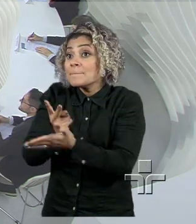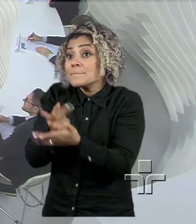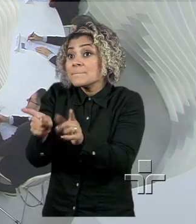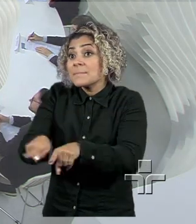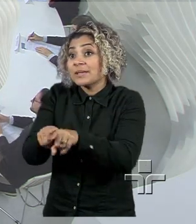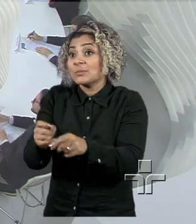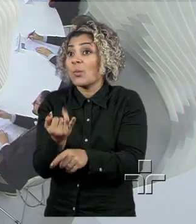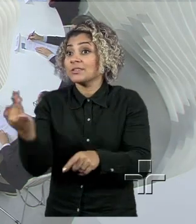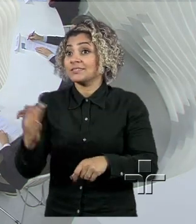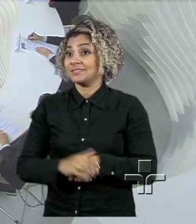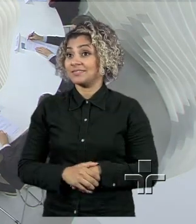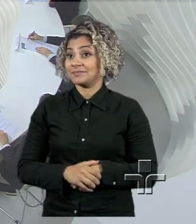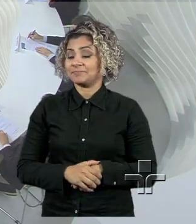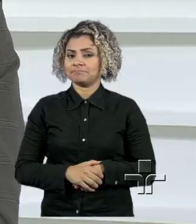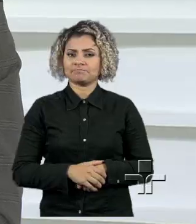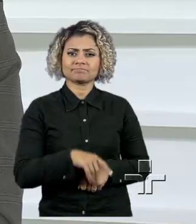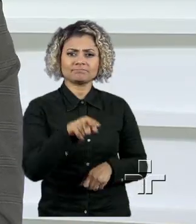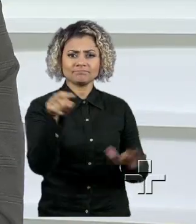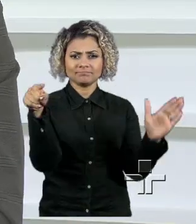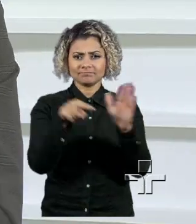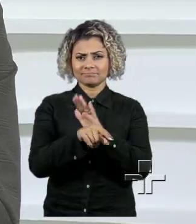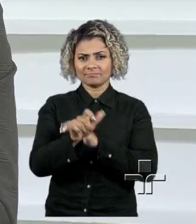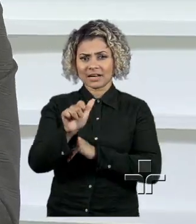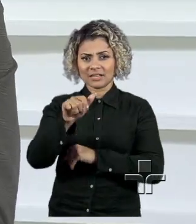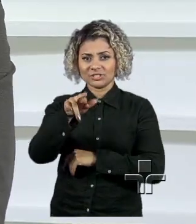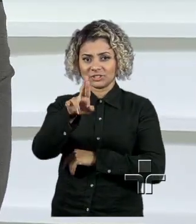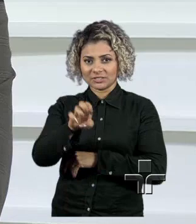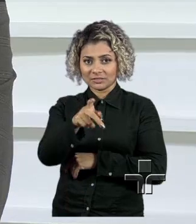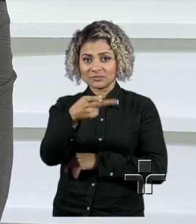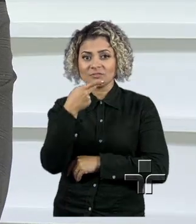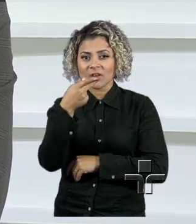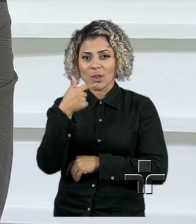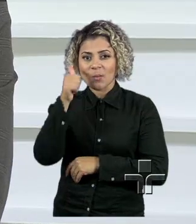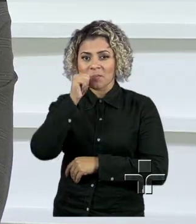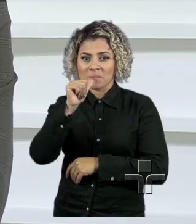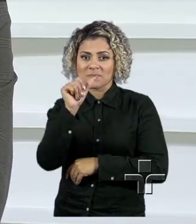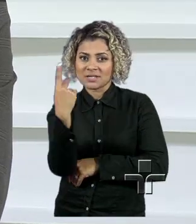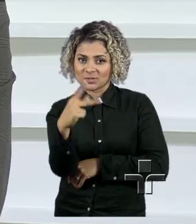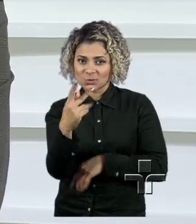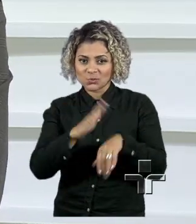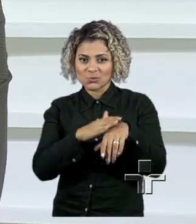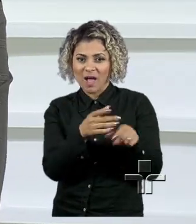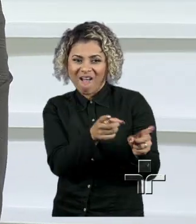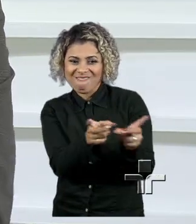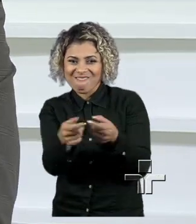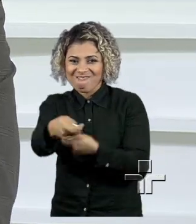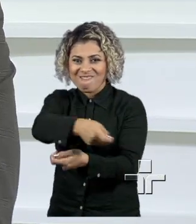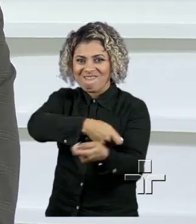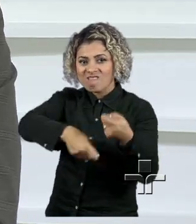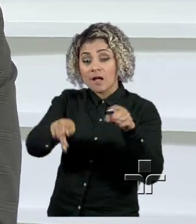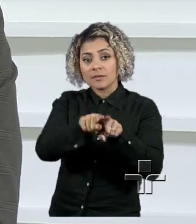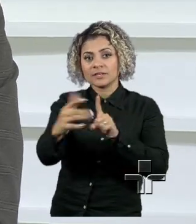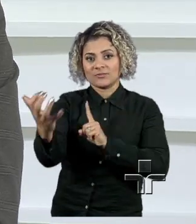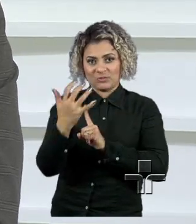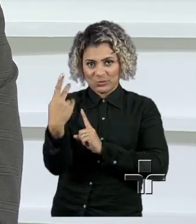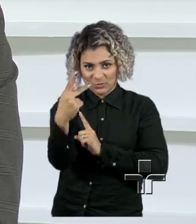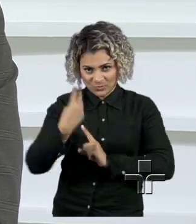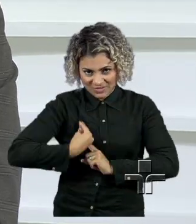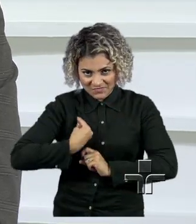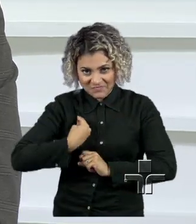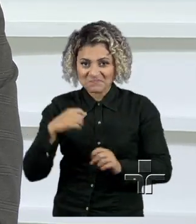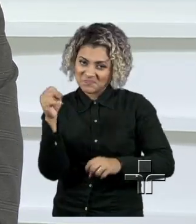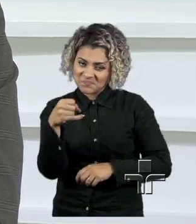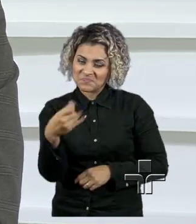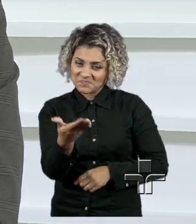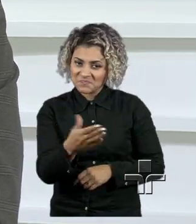Pois não, pois. Alexandre, você falou da sua mãe como empreendedora, que foi uma inspiração para você, né?